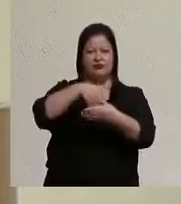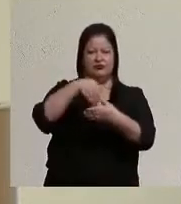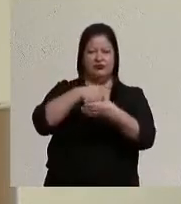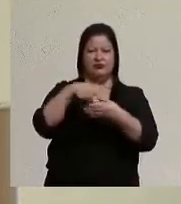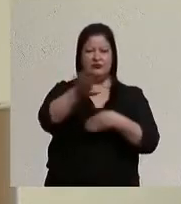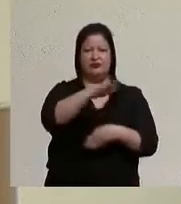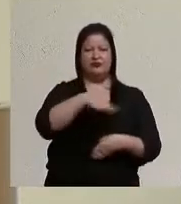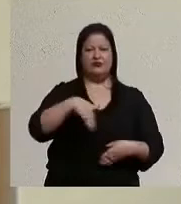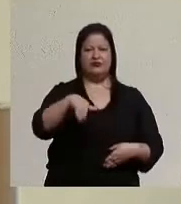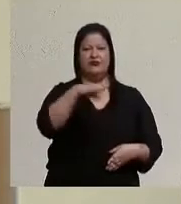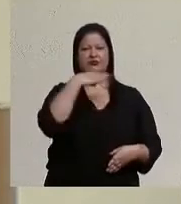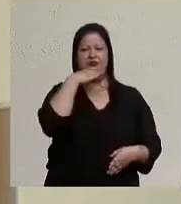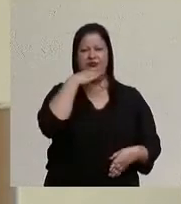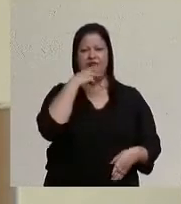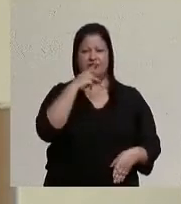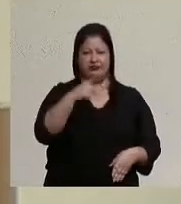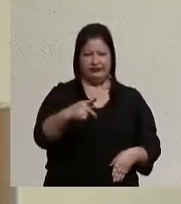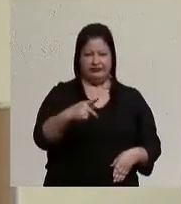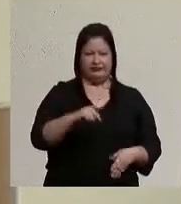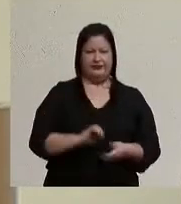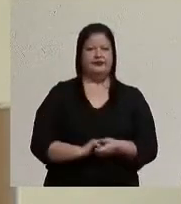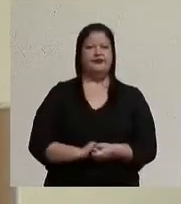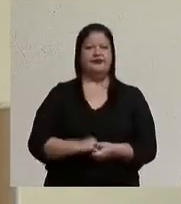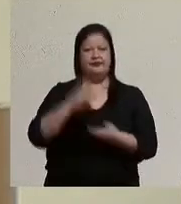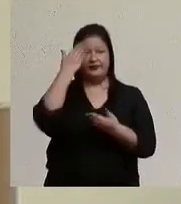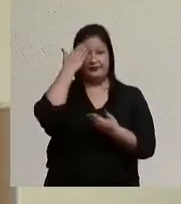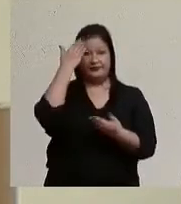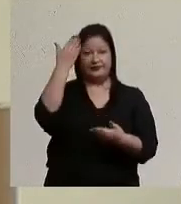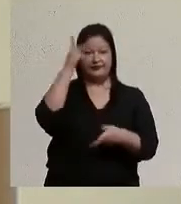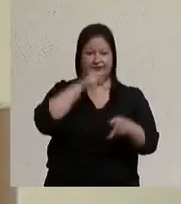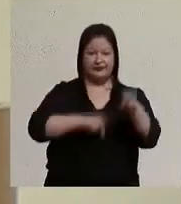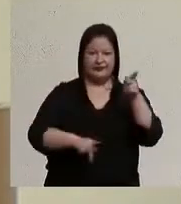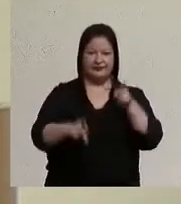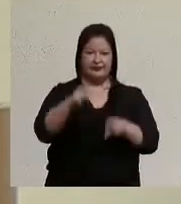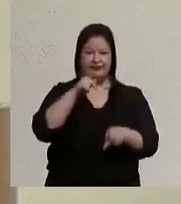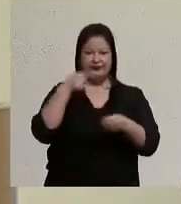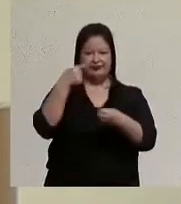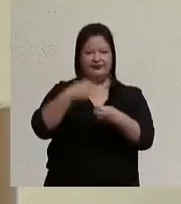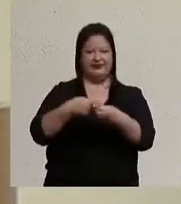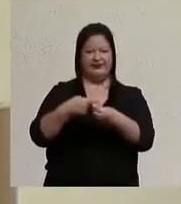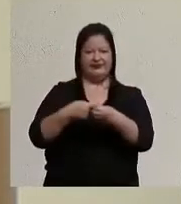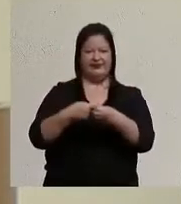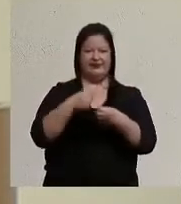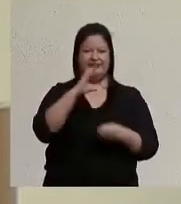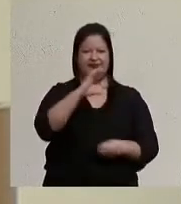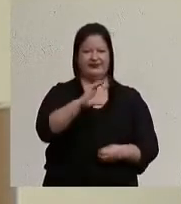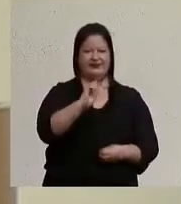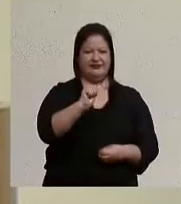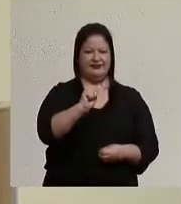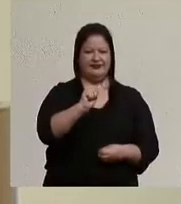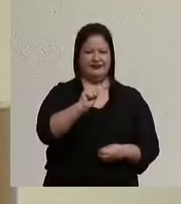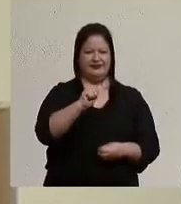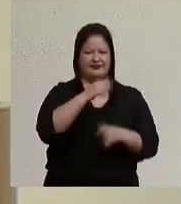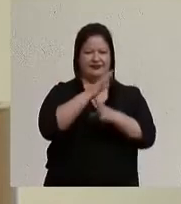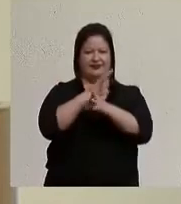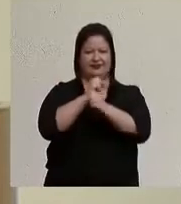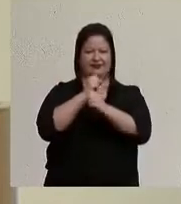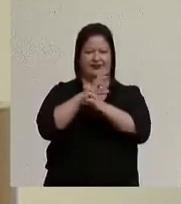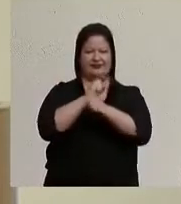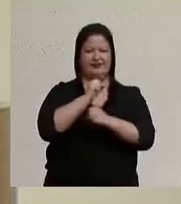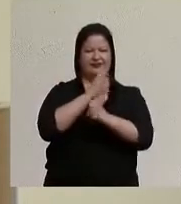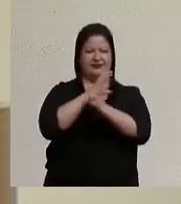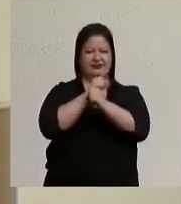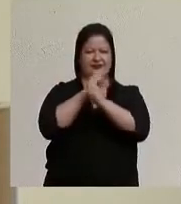aqui de Santana de Parnaíba agradecer a população da cidade de Cajamar o César foi o candidato mais